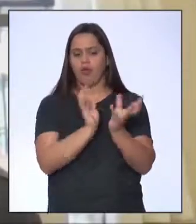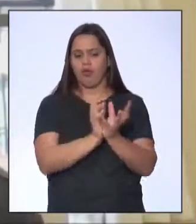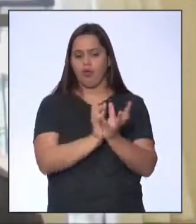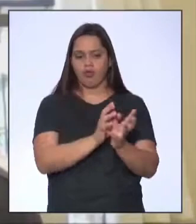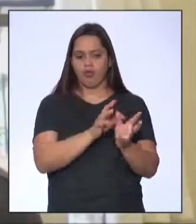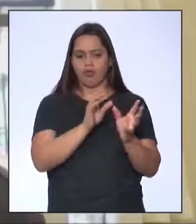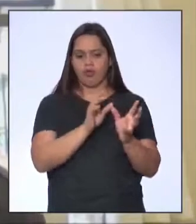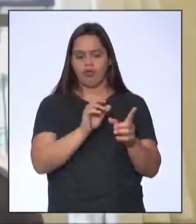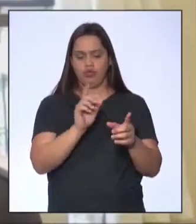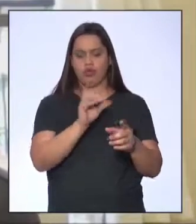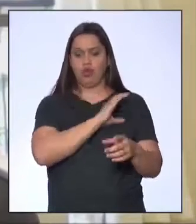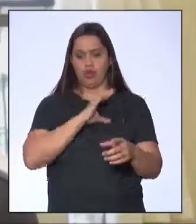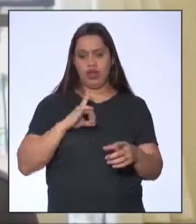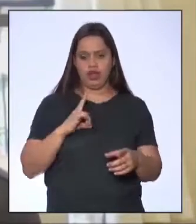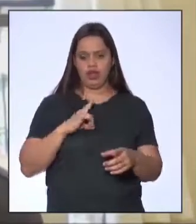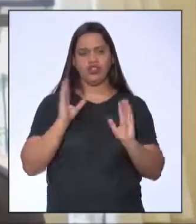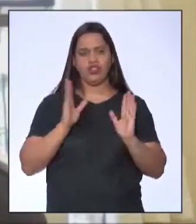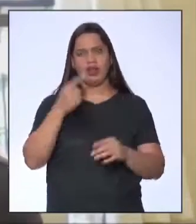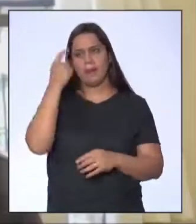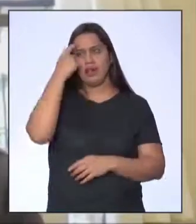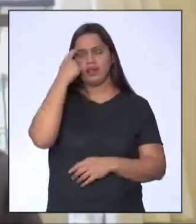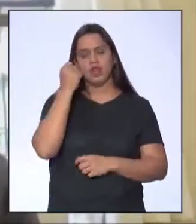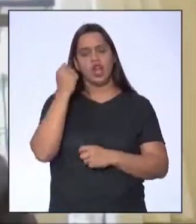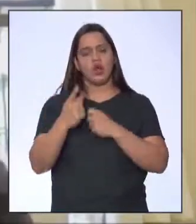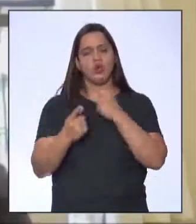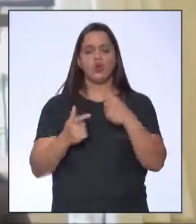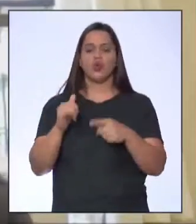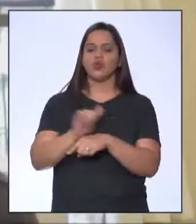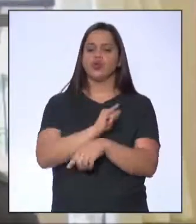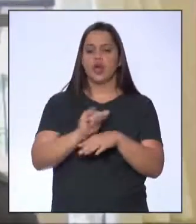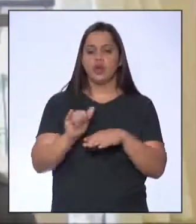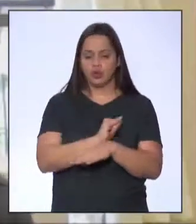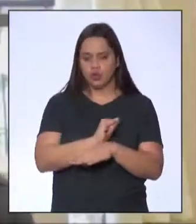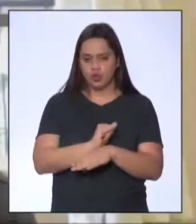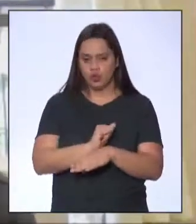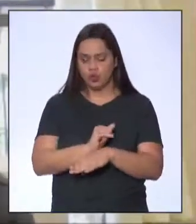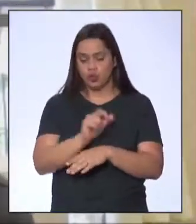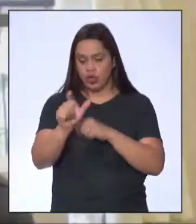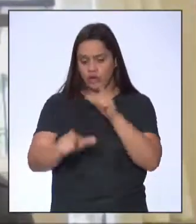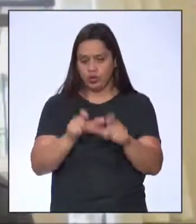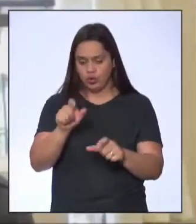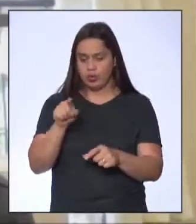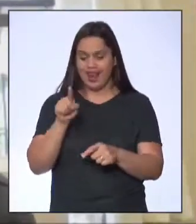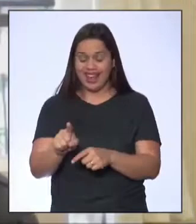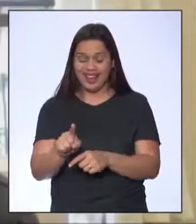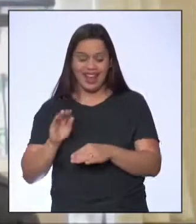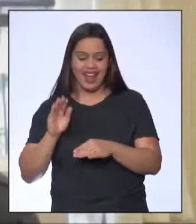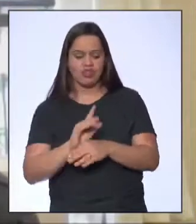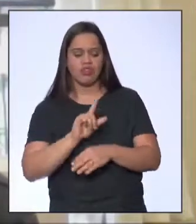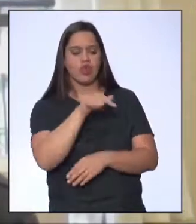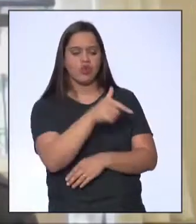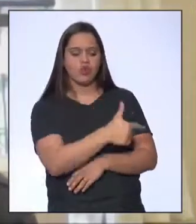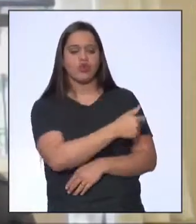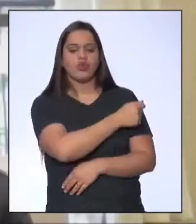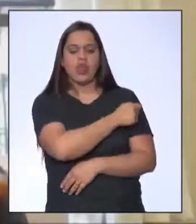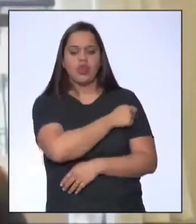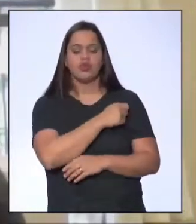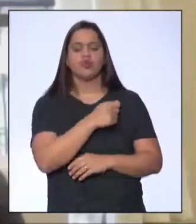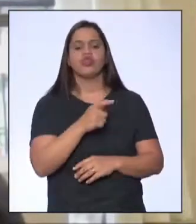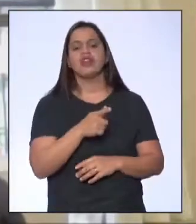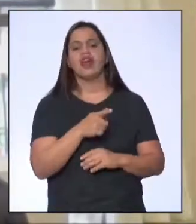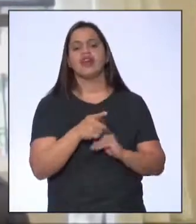em alguns alunos estratégicos para trabalhar com esses alunos, os outros defasagem. Então, assim, vai ser um tipo